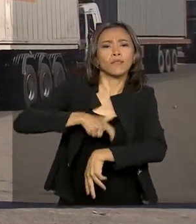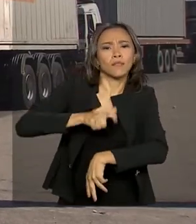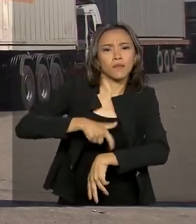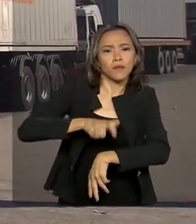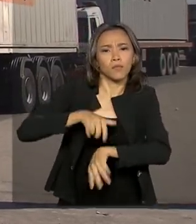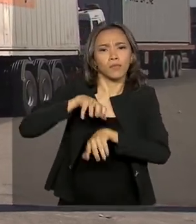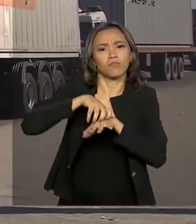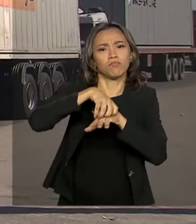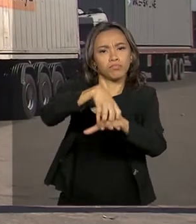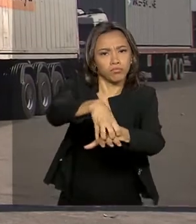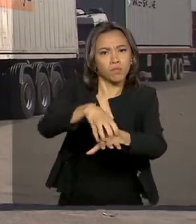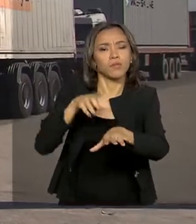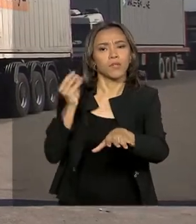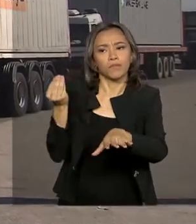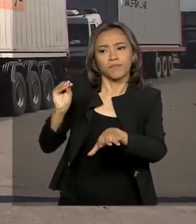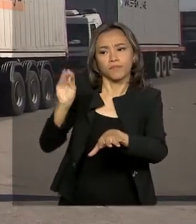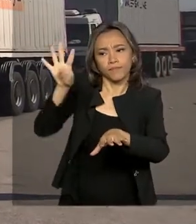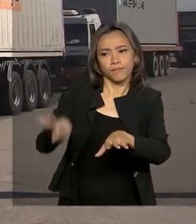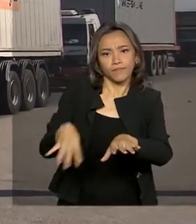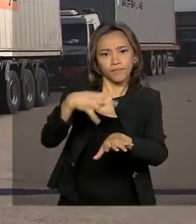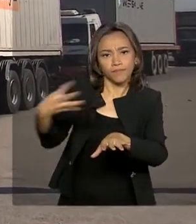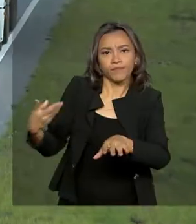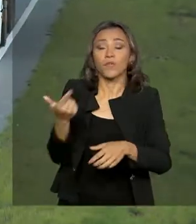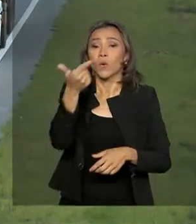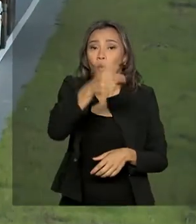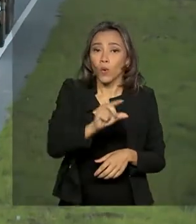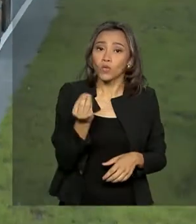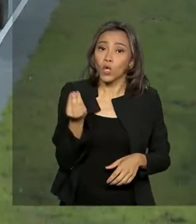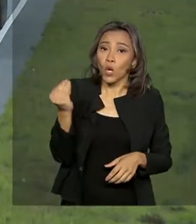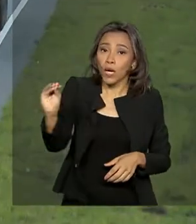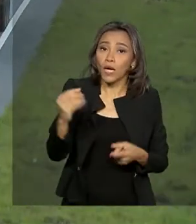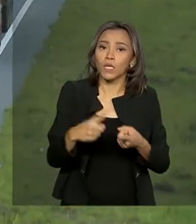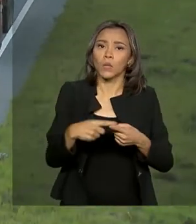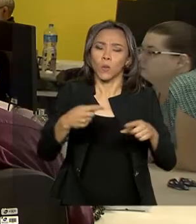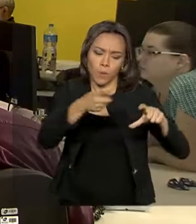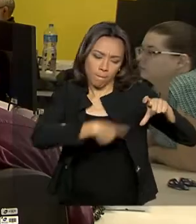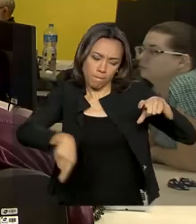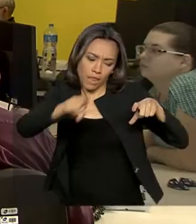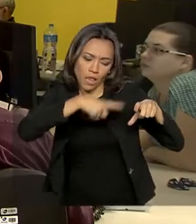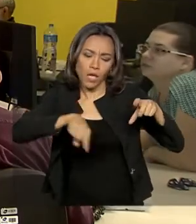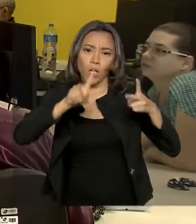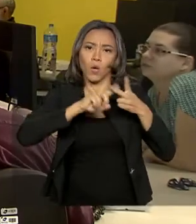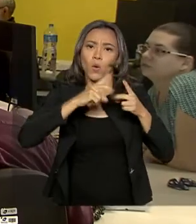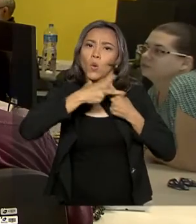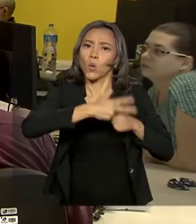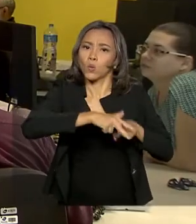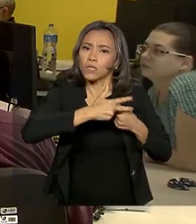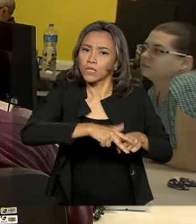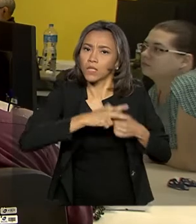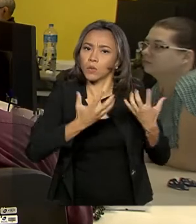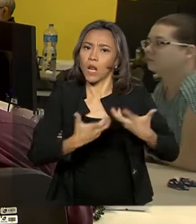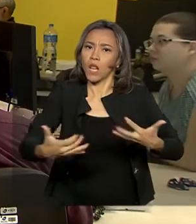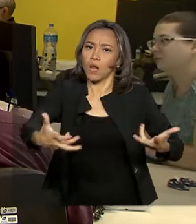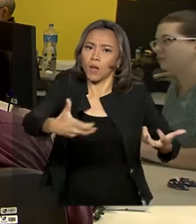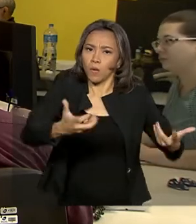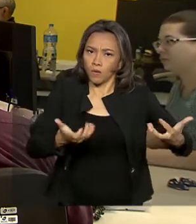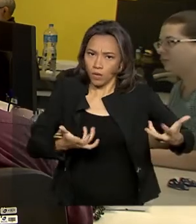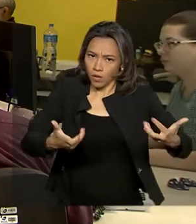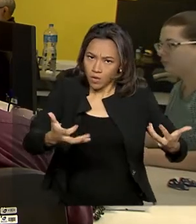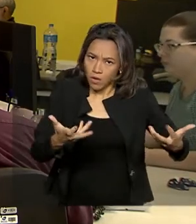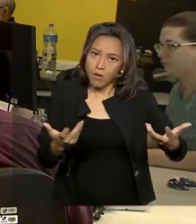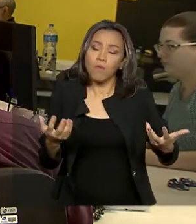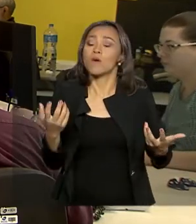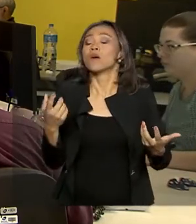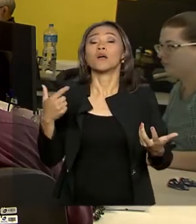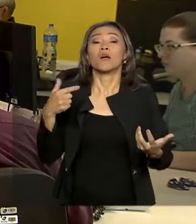descarga. Foi incluída a atualização monetária de itens como pneus e a manutenção do caminhão. A nova regra não prevê no cálculo do piso